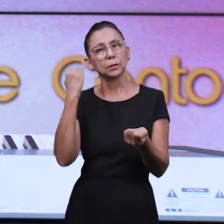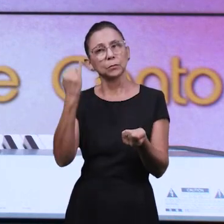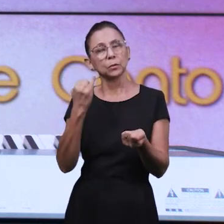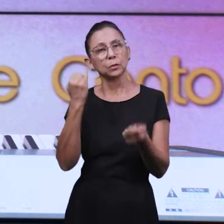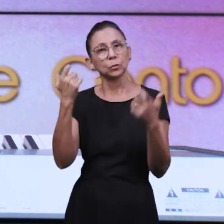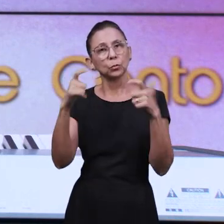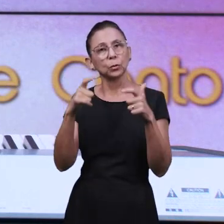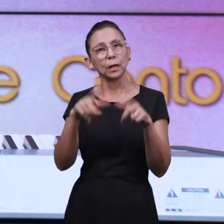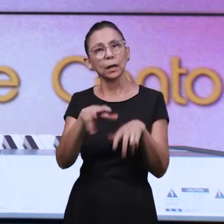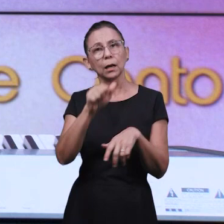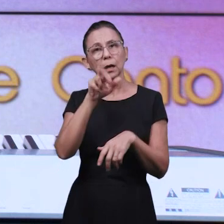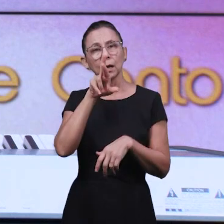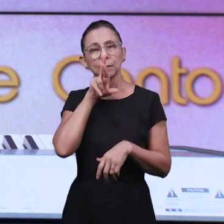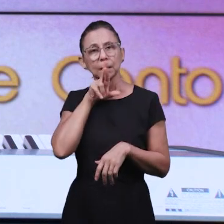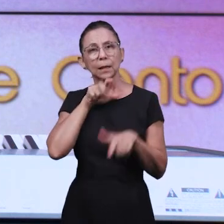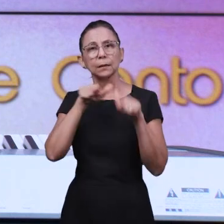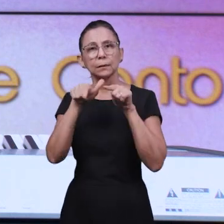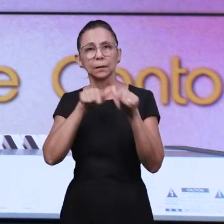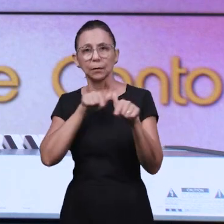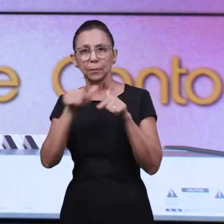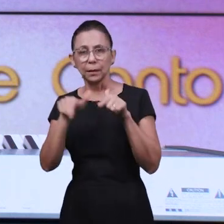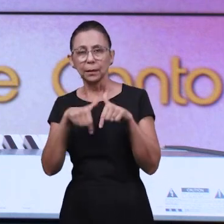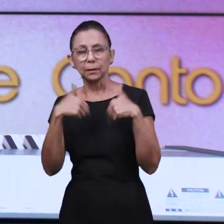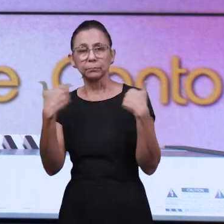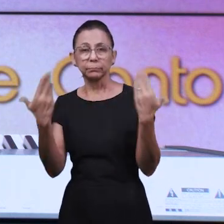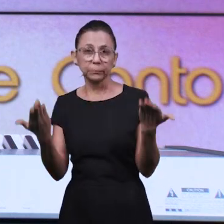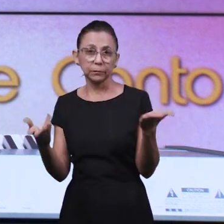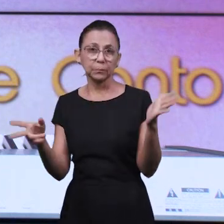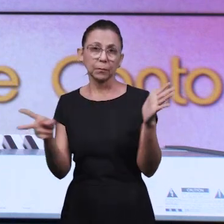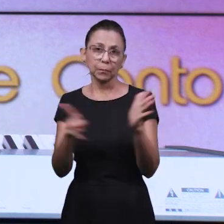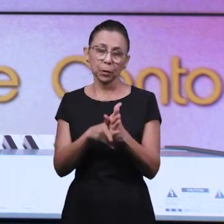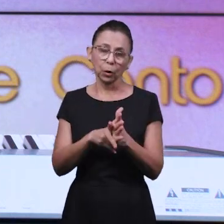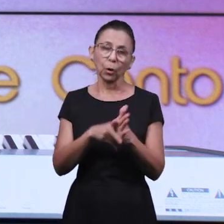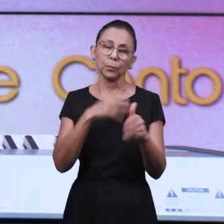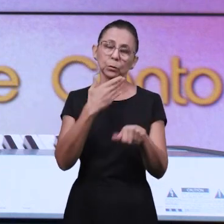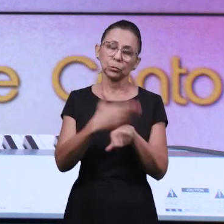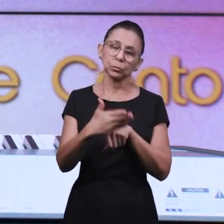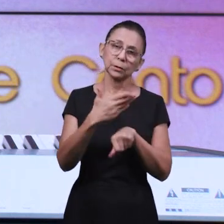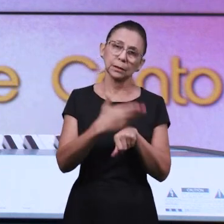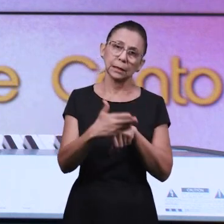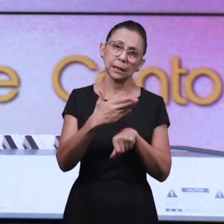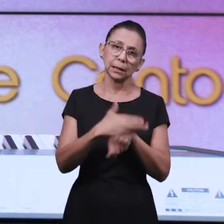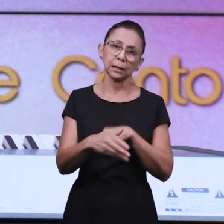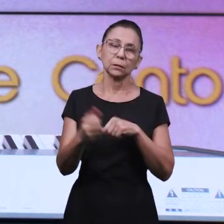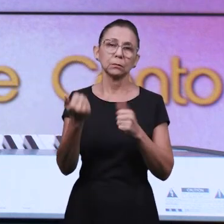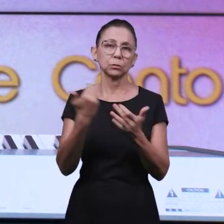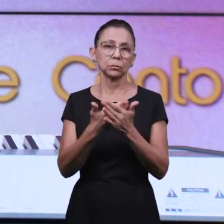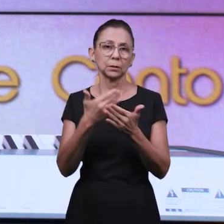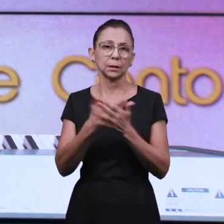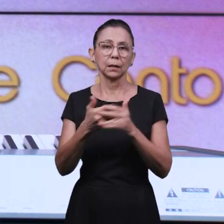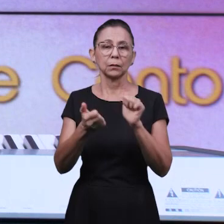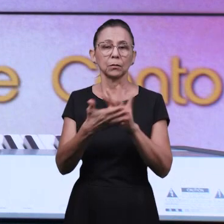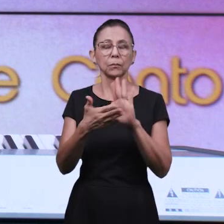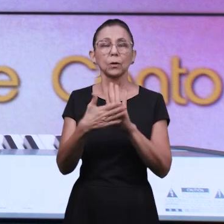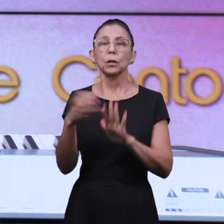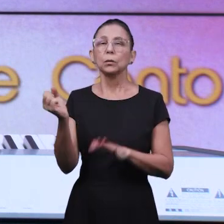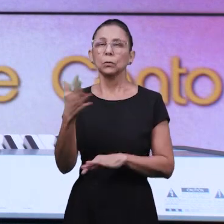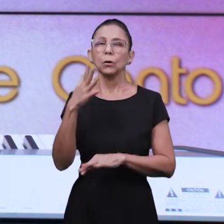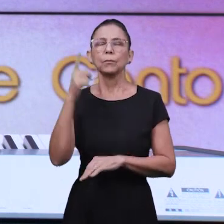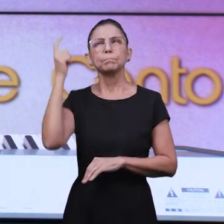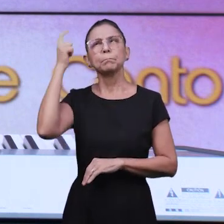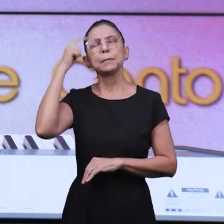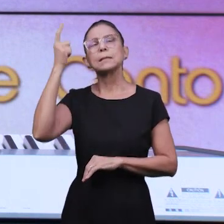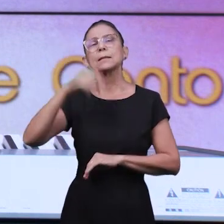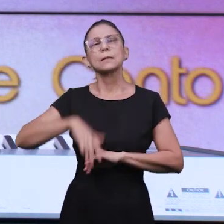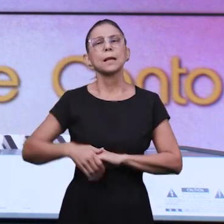nós vamos respirar. Isso também é parte do treino quando vamos estudar um louvor novo, ok? Agora,